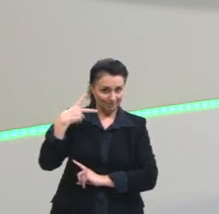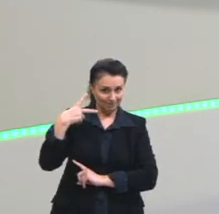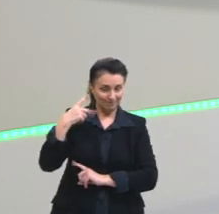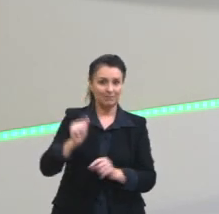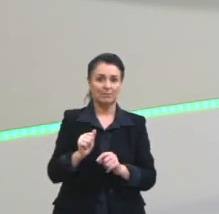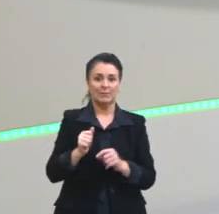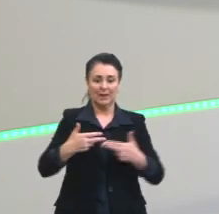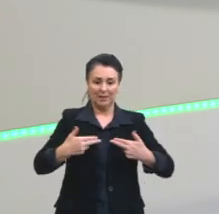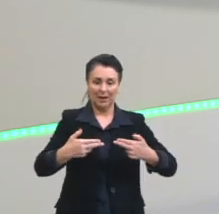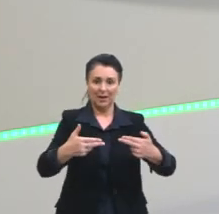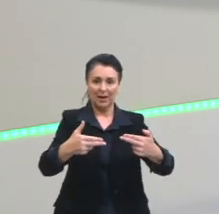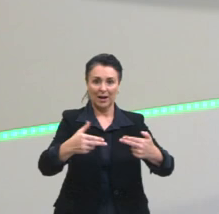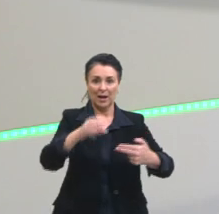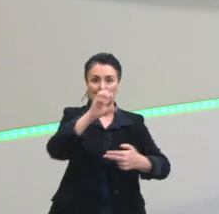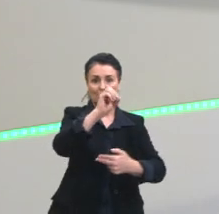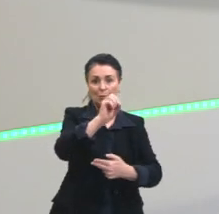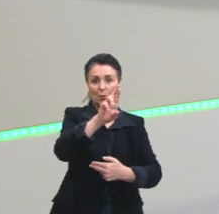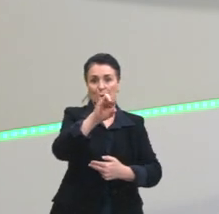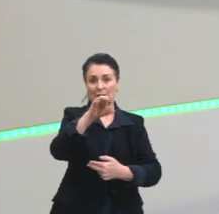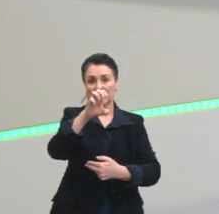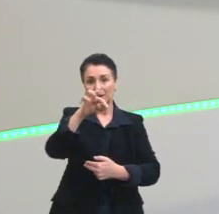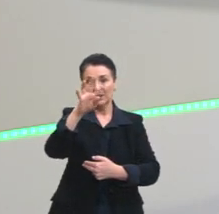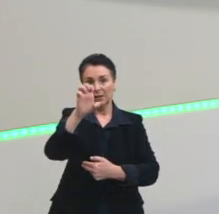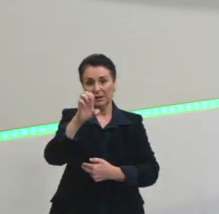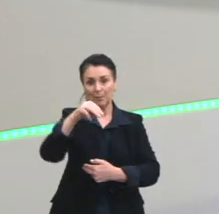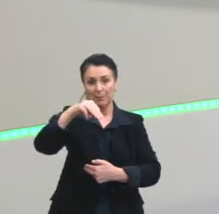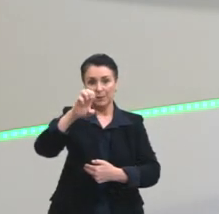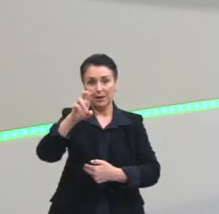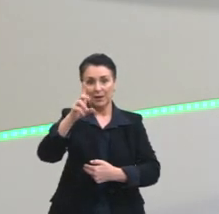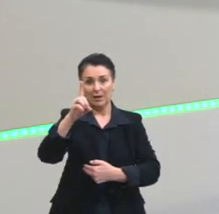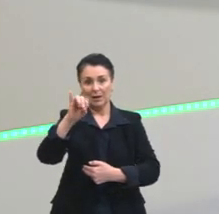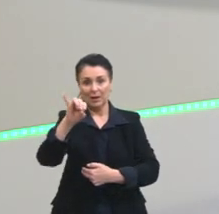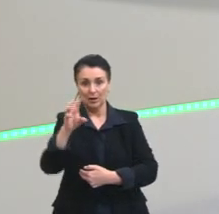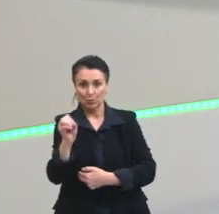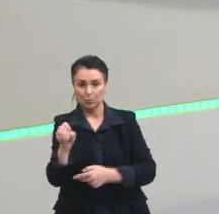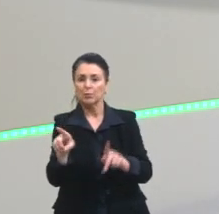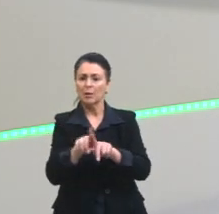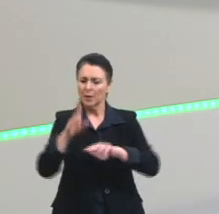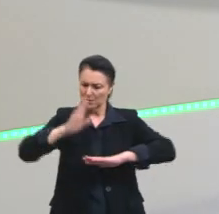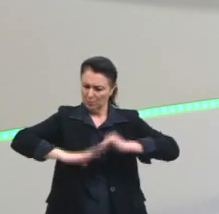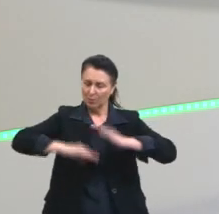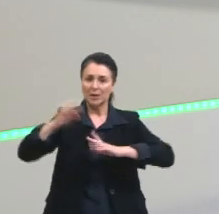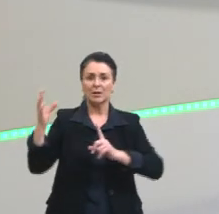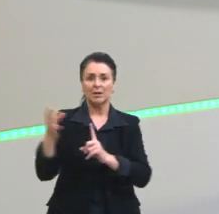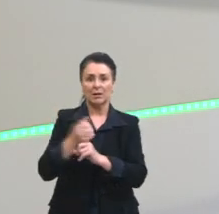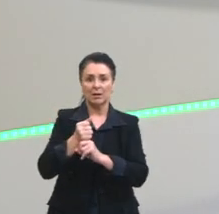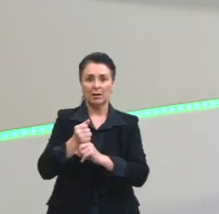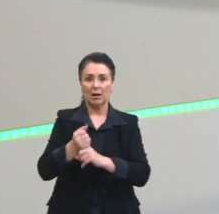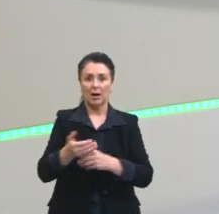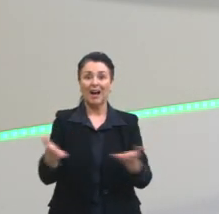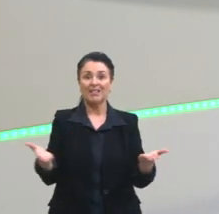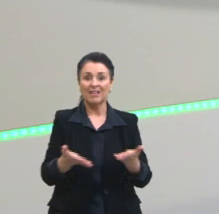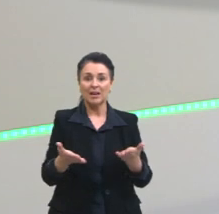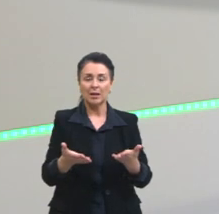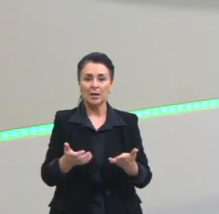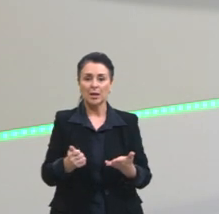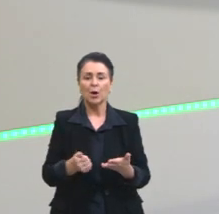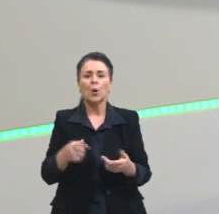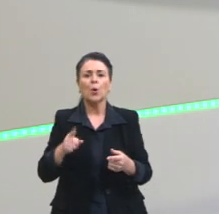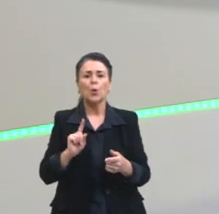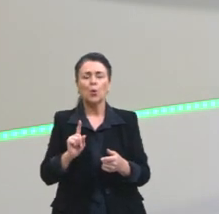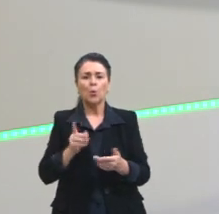Oriente Médio também podem ser vistas como práticas imperialistas na até o golpe militar no Brasil de